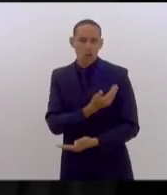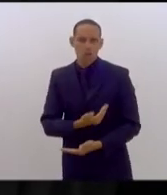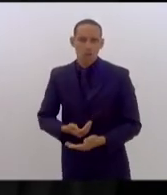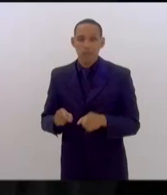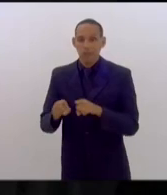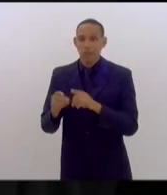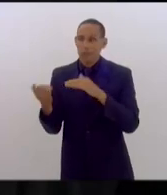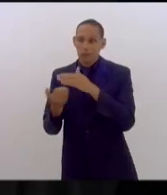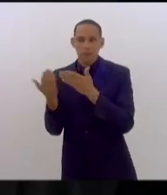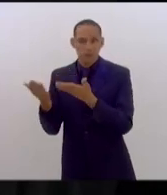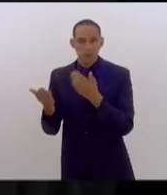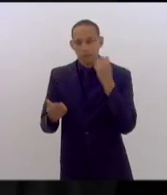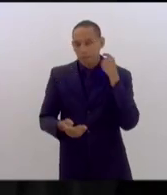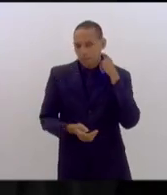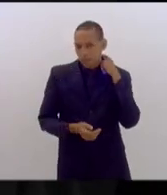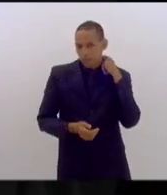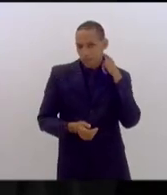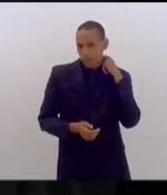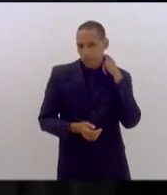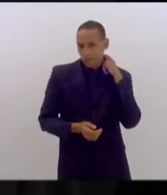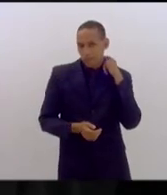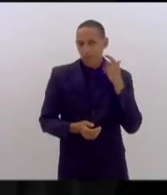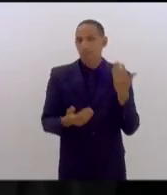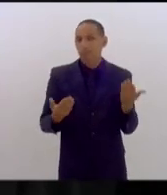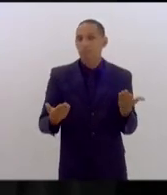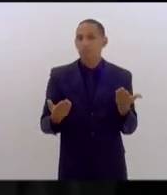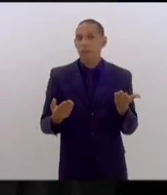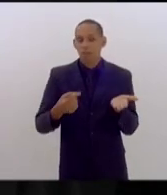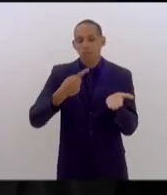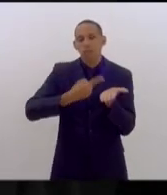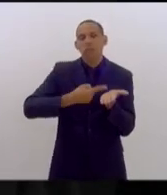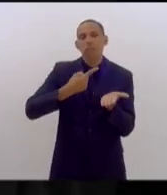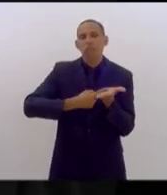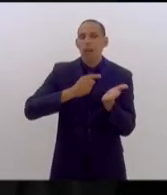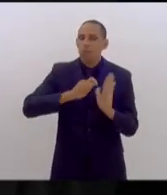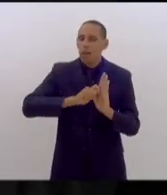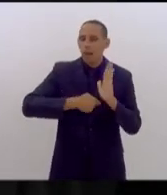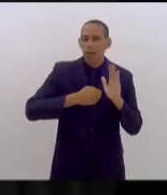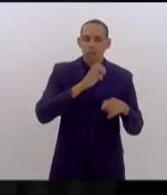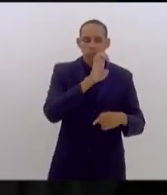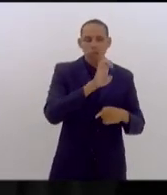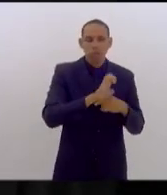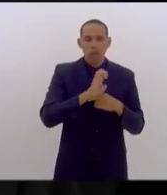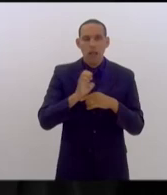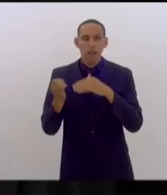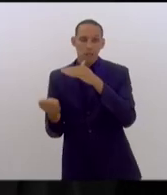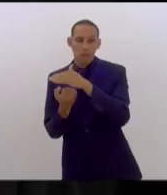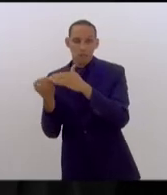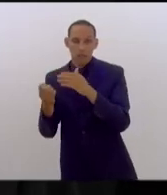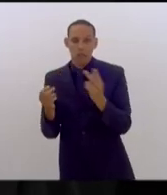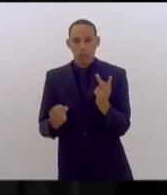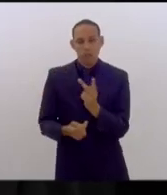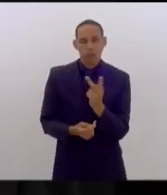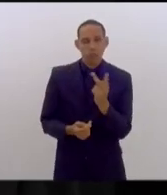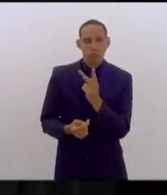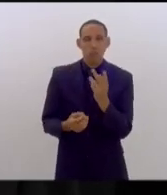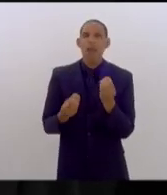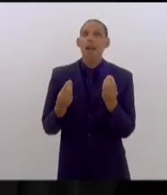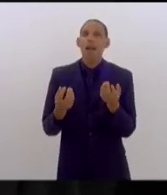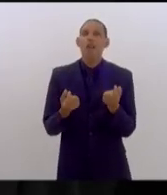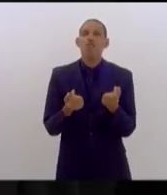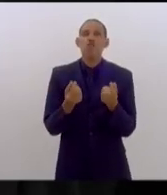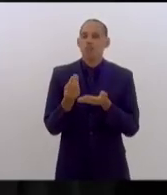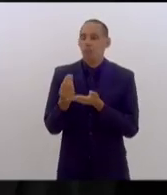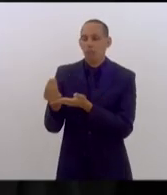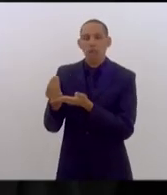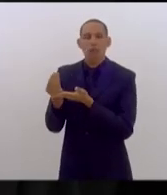concessionária é que o termo assinado entre o estado EA concessionária para repasse